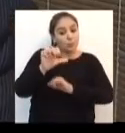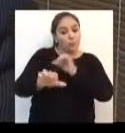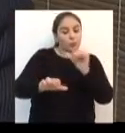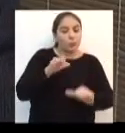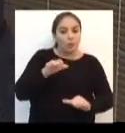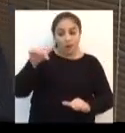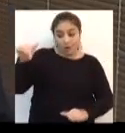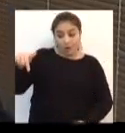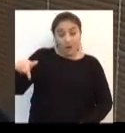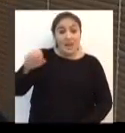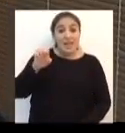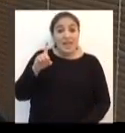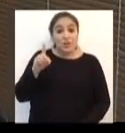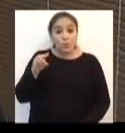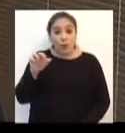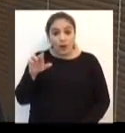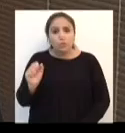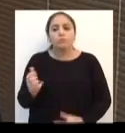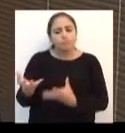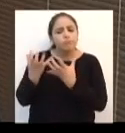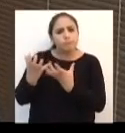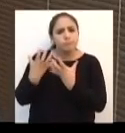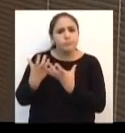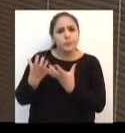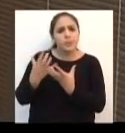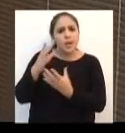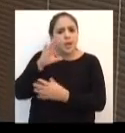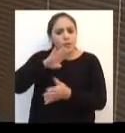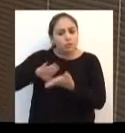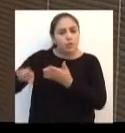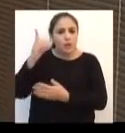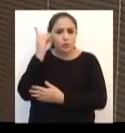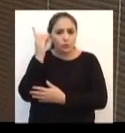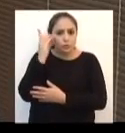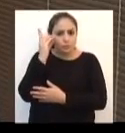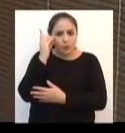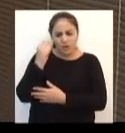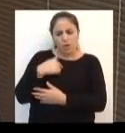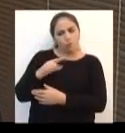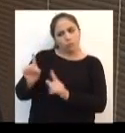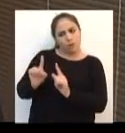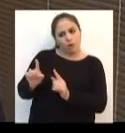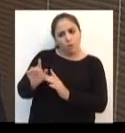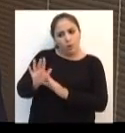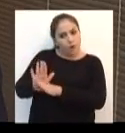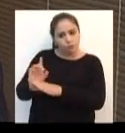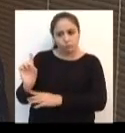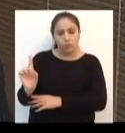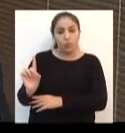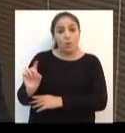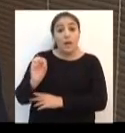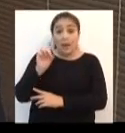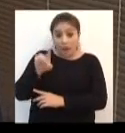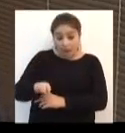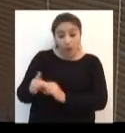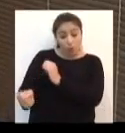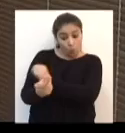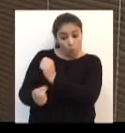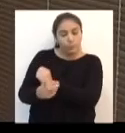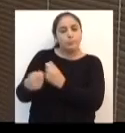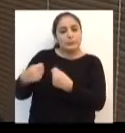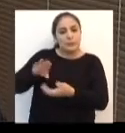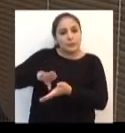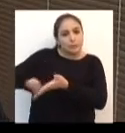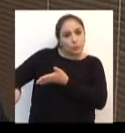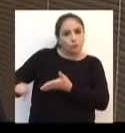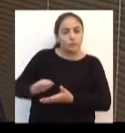anterior queria o impeachment. Estava de uma forma ou de outra, não defendo ele. É corrupto, tem que ser punido, tem que ser afastado. Agora,